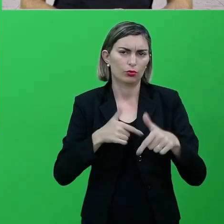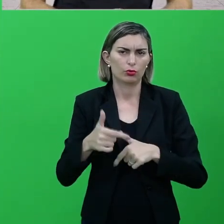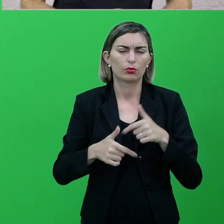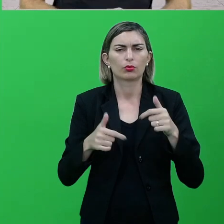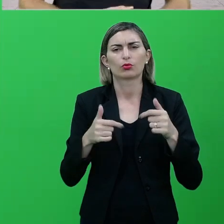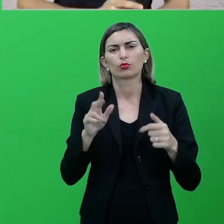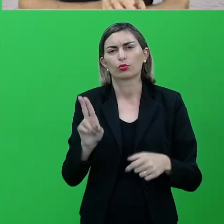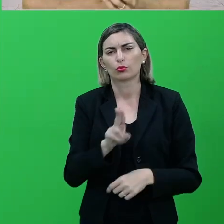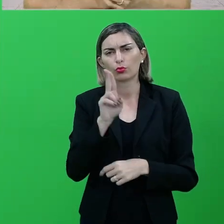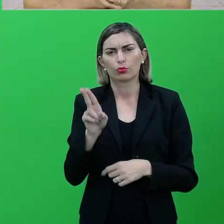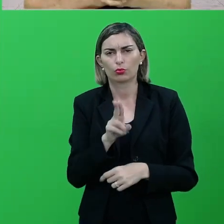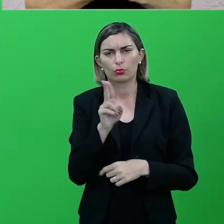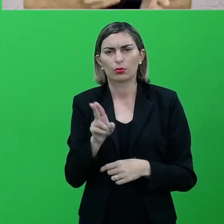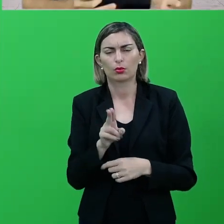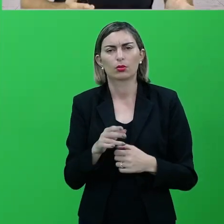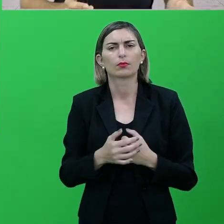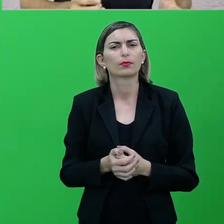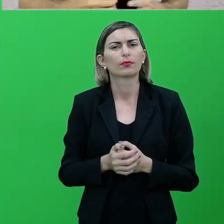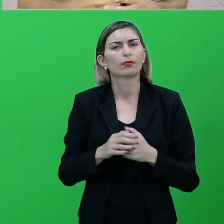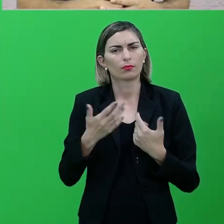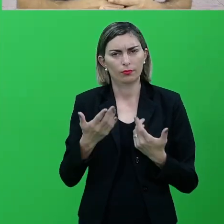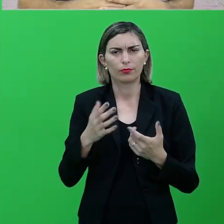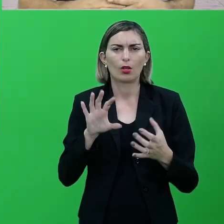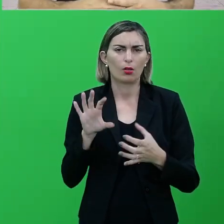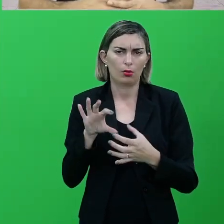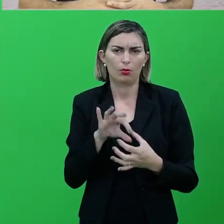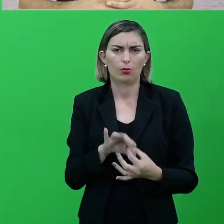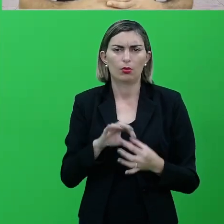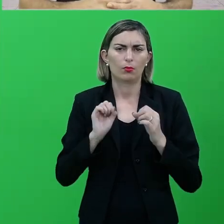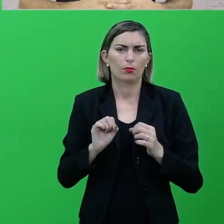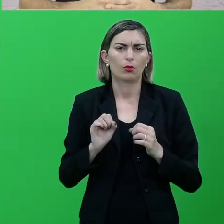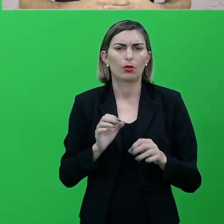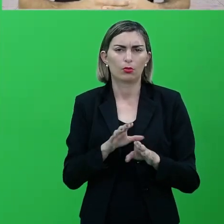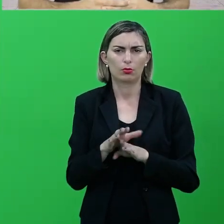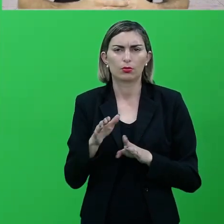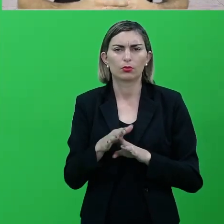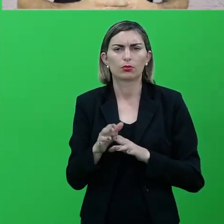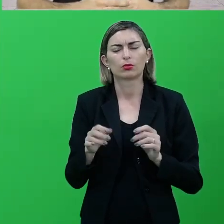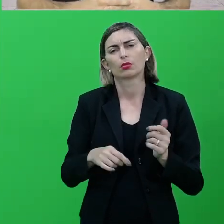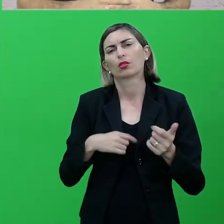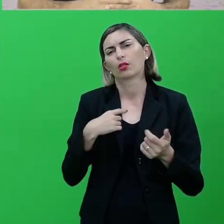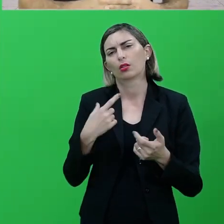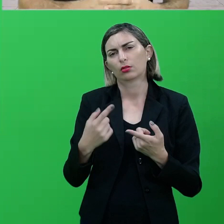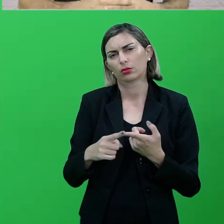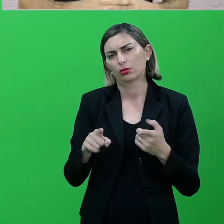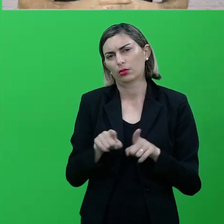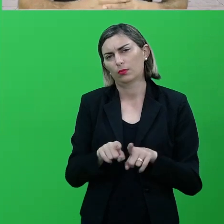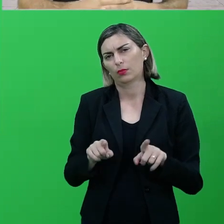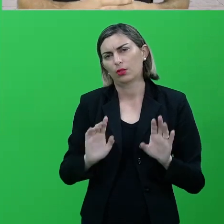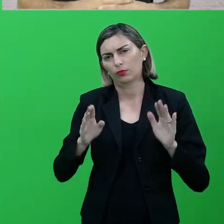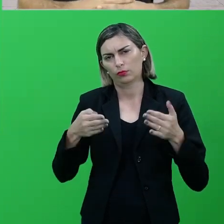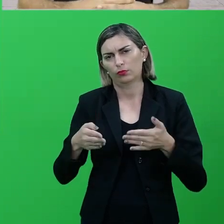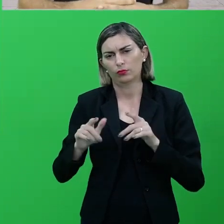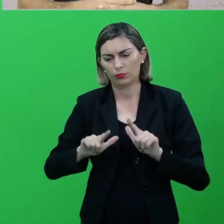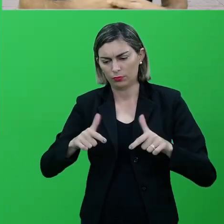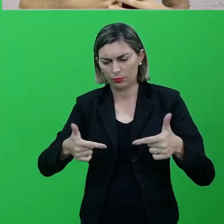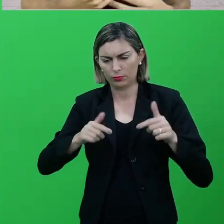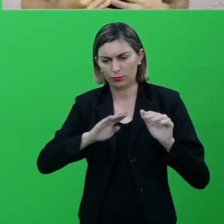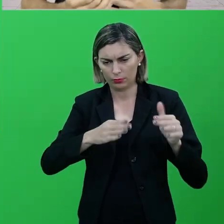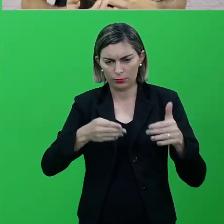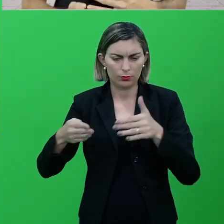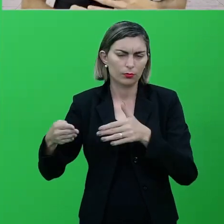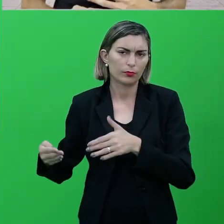usuários. Ainda nesse contexto, pode ser aconselhável estabelecer organizações específicas, né,